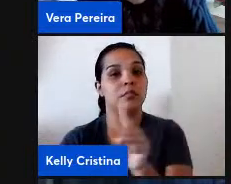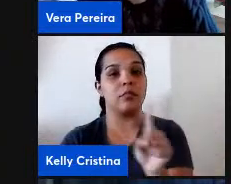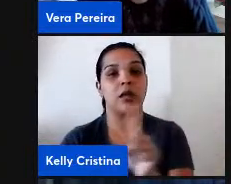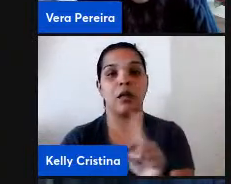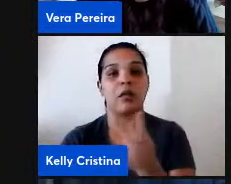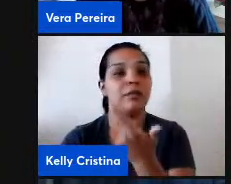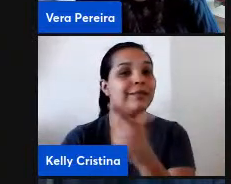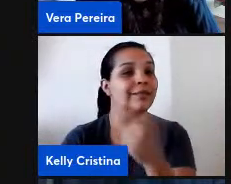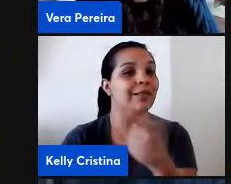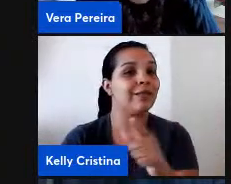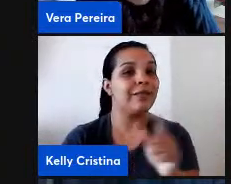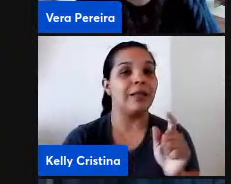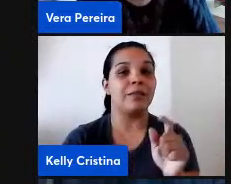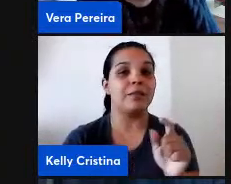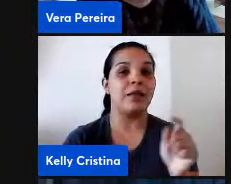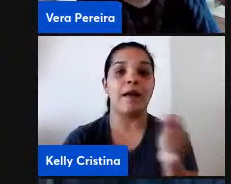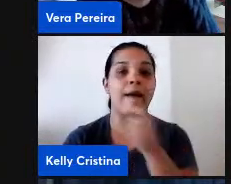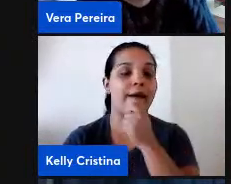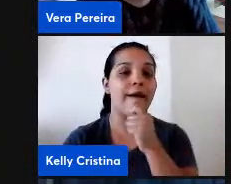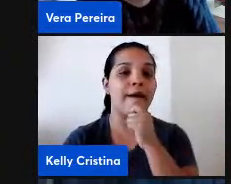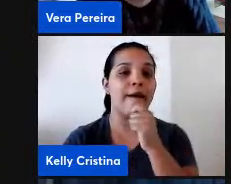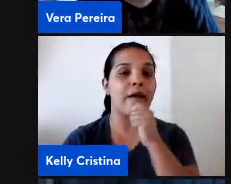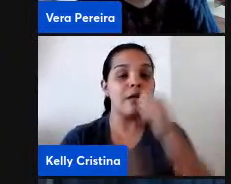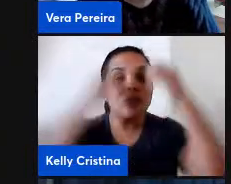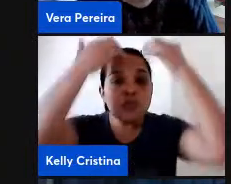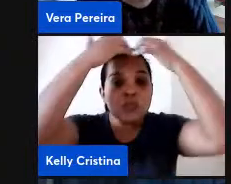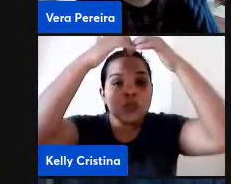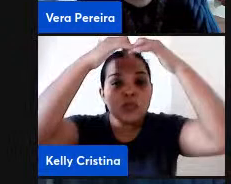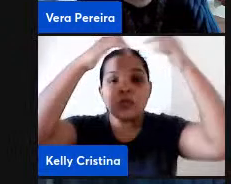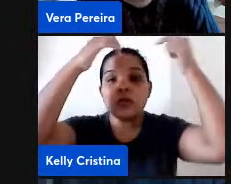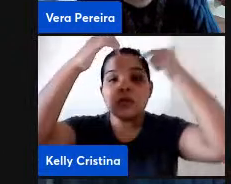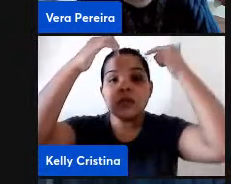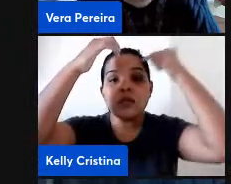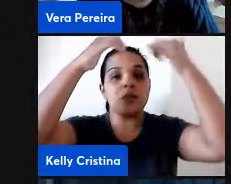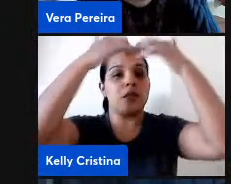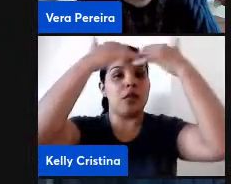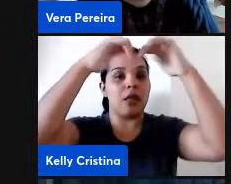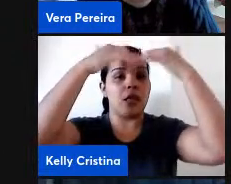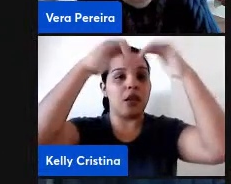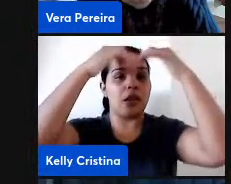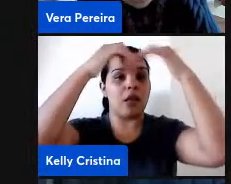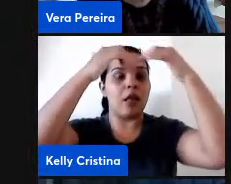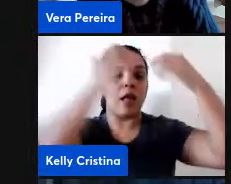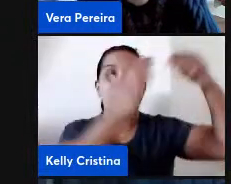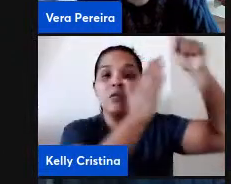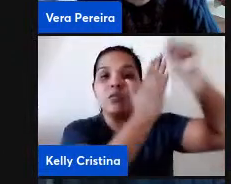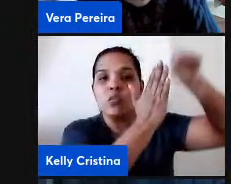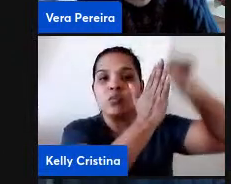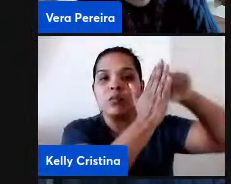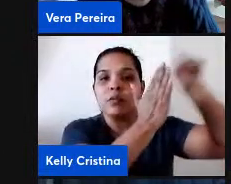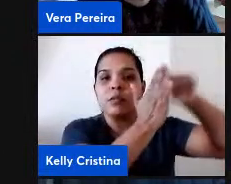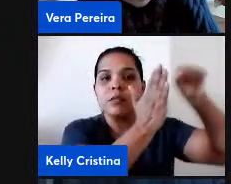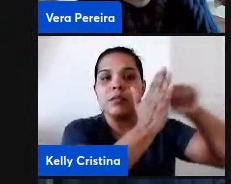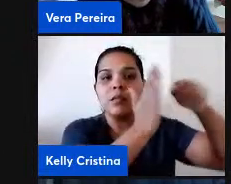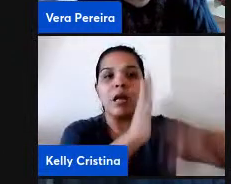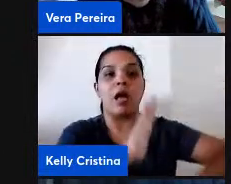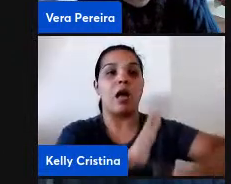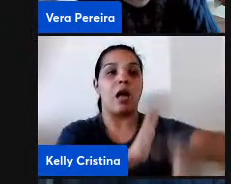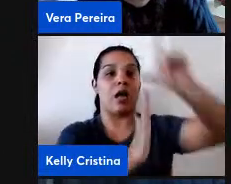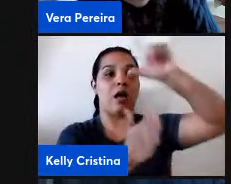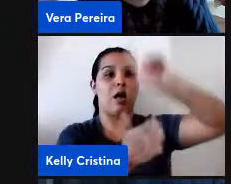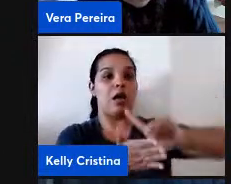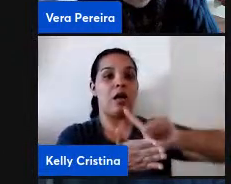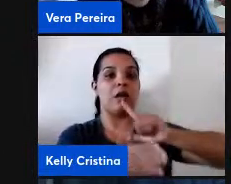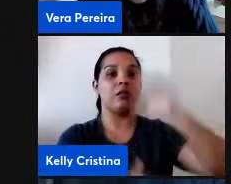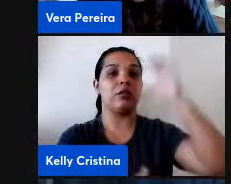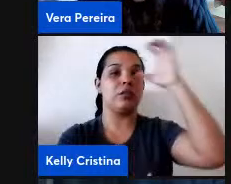temos instalada no nosso cérebro uma zona da escrita antes de aprendermos a